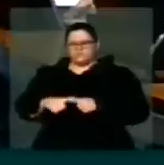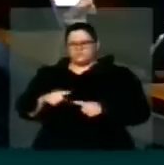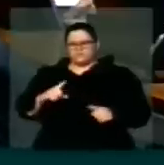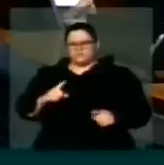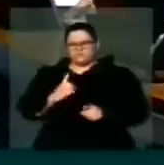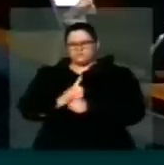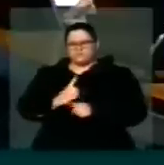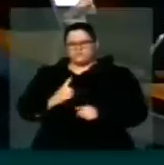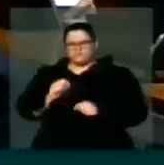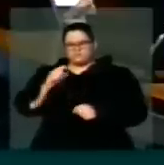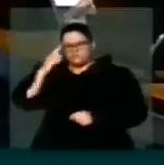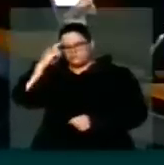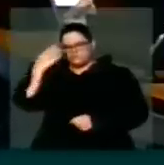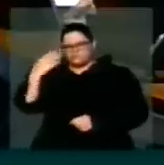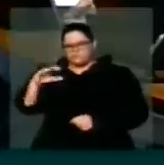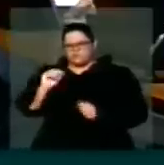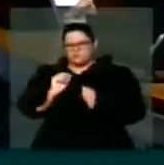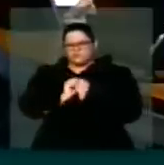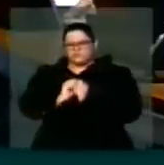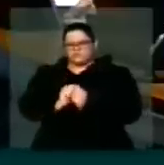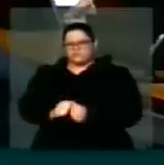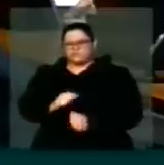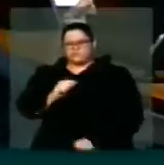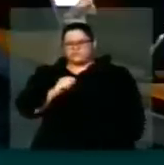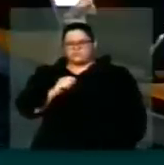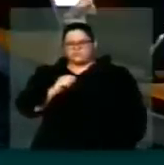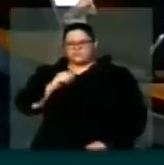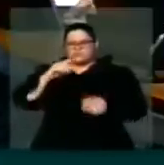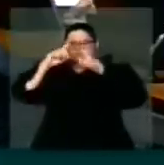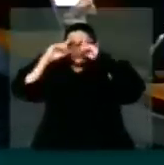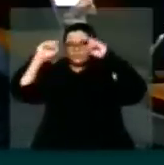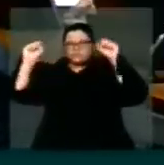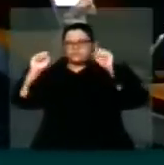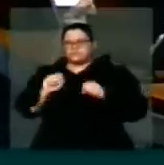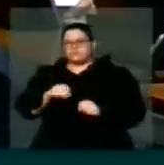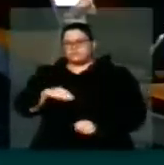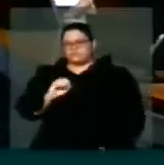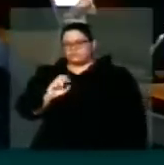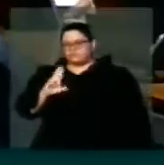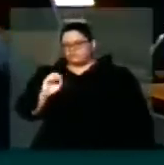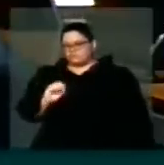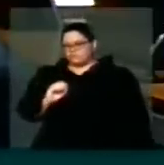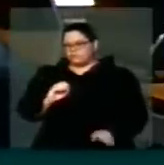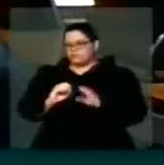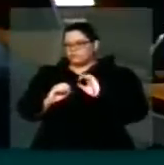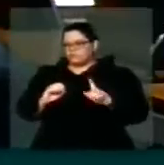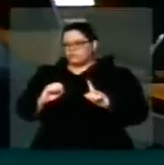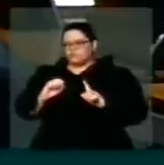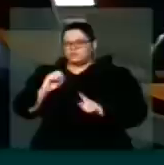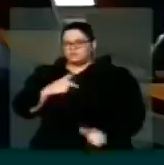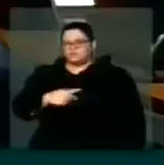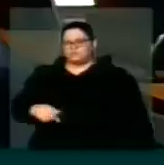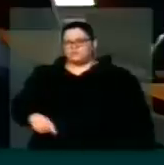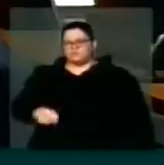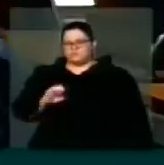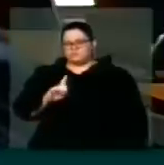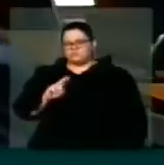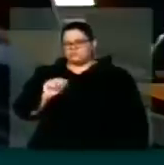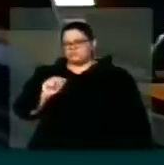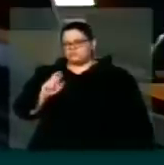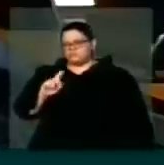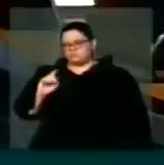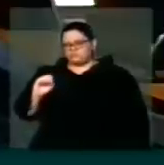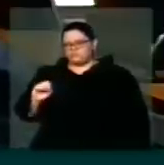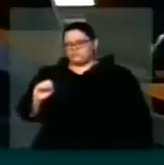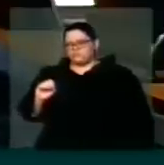Moro, evidentemente que o nome do presidente Eduardo Cunha não foi citado, porque se fosse, lá não estaria a delação premiada,